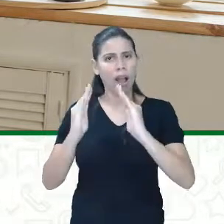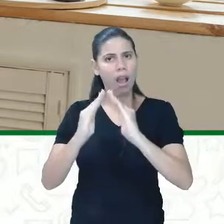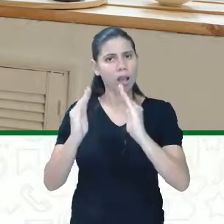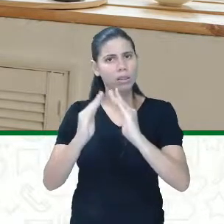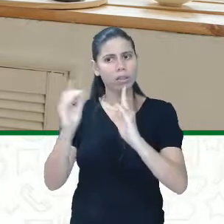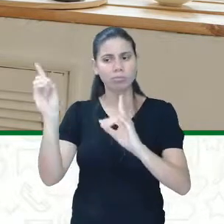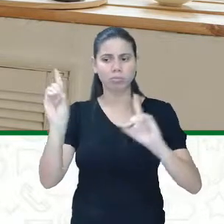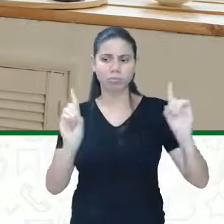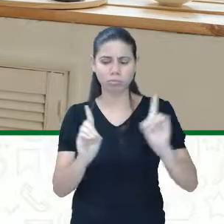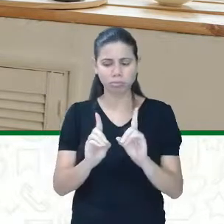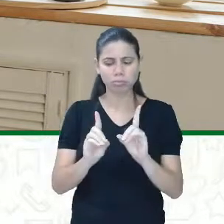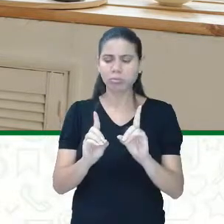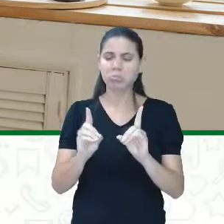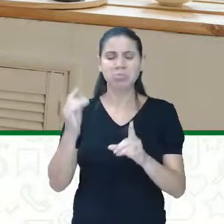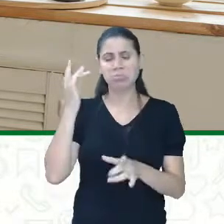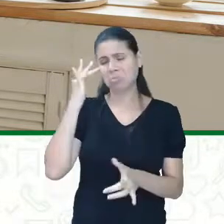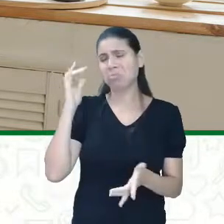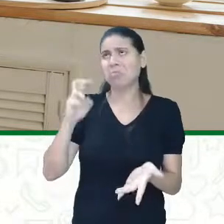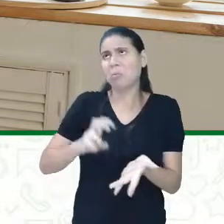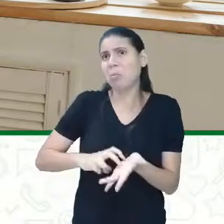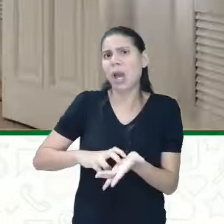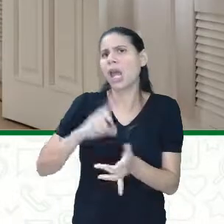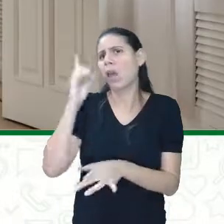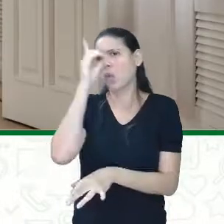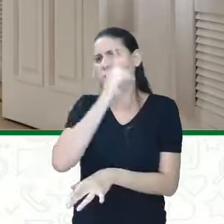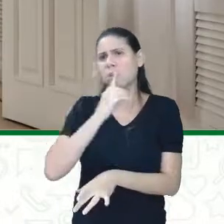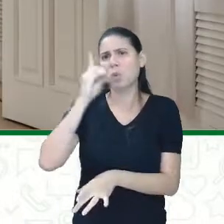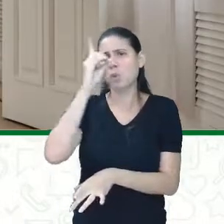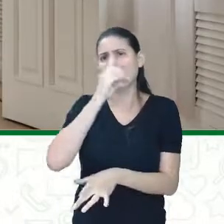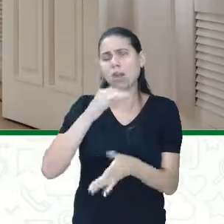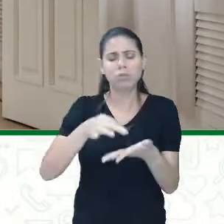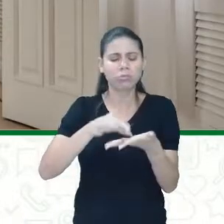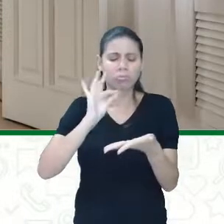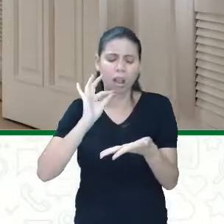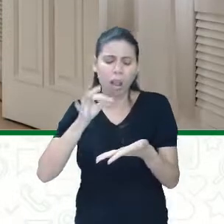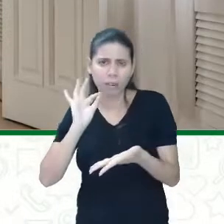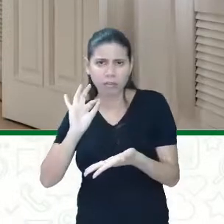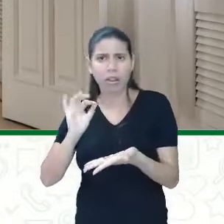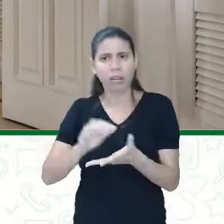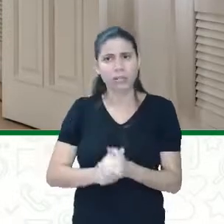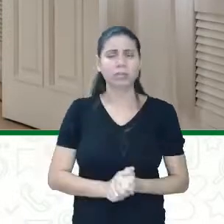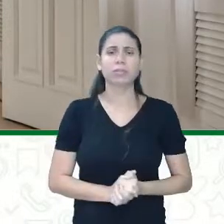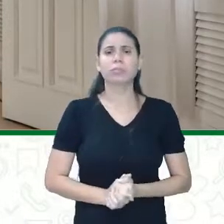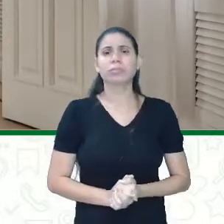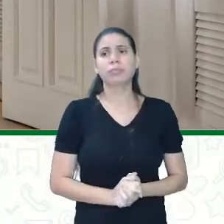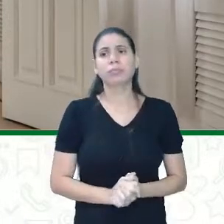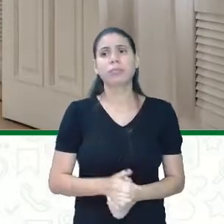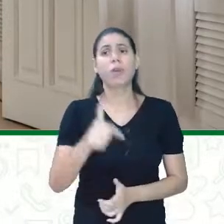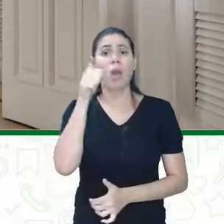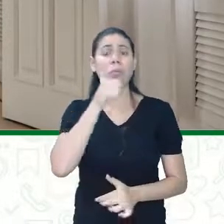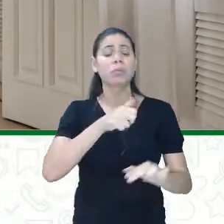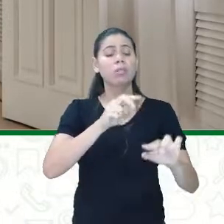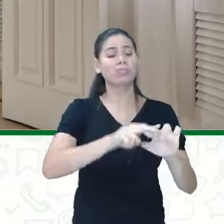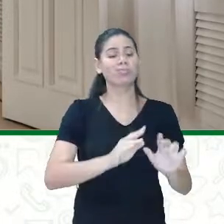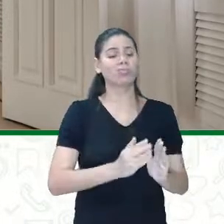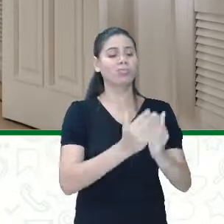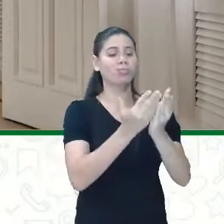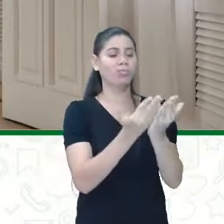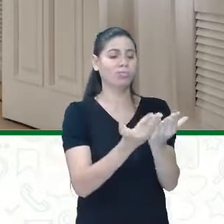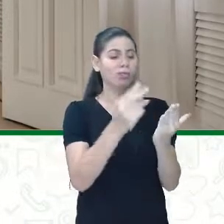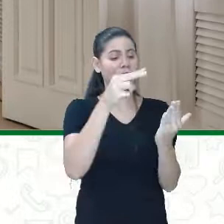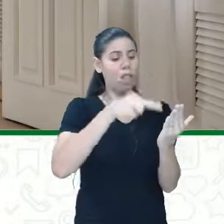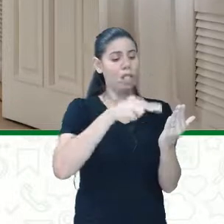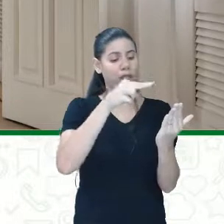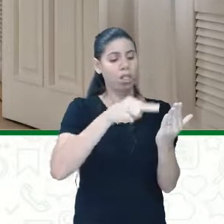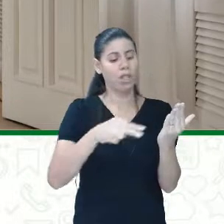boa aí, de repente numa manhã de domingo, um cafezinho, e aí ela está lendo, e aí ele vai